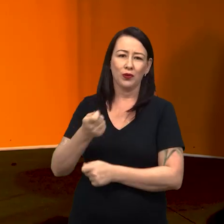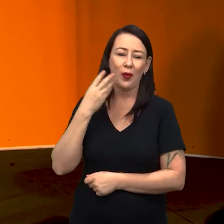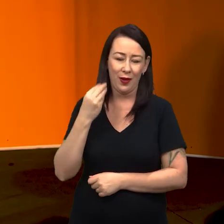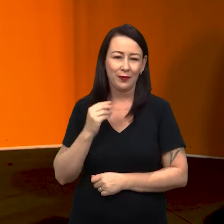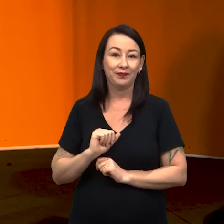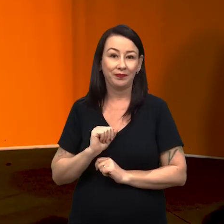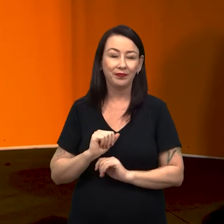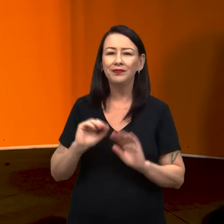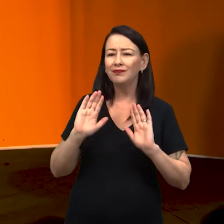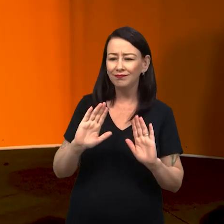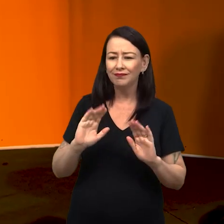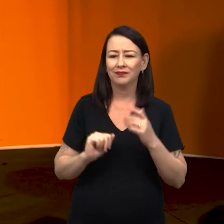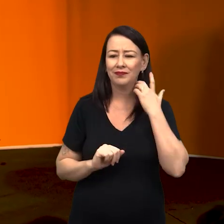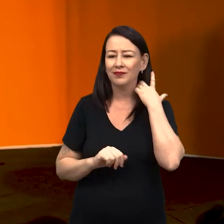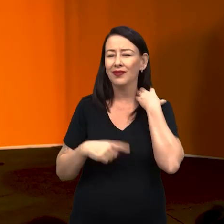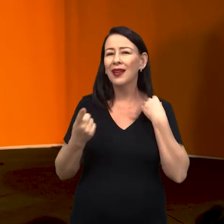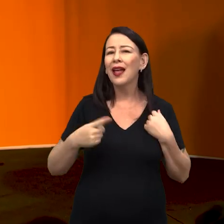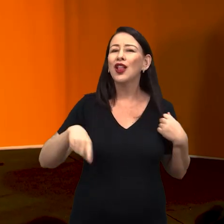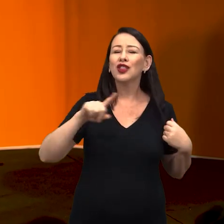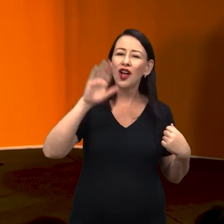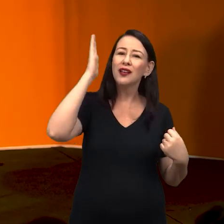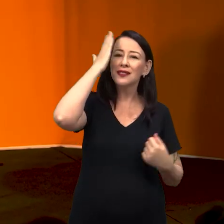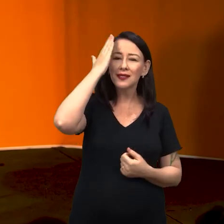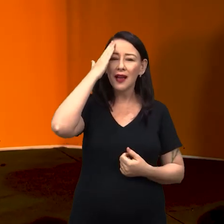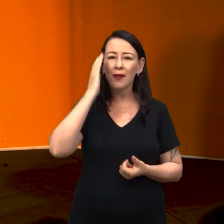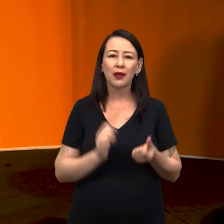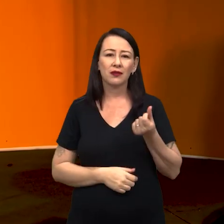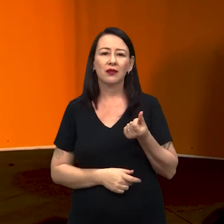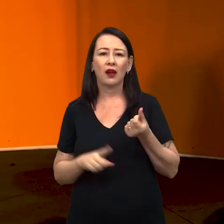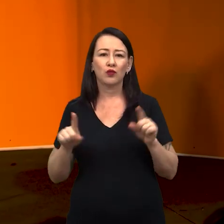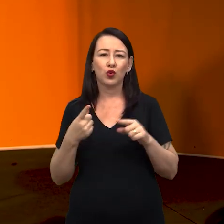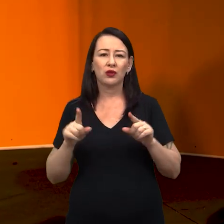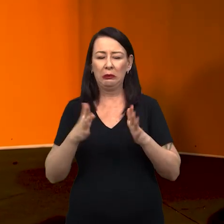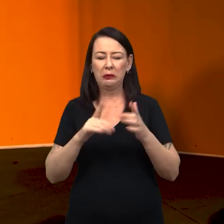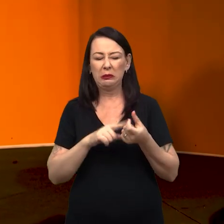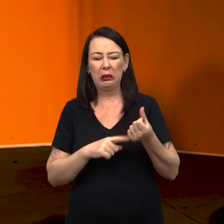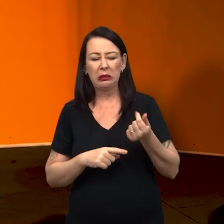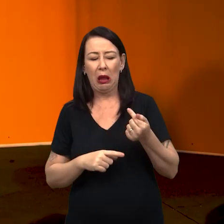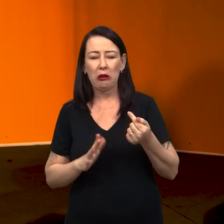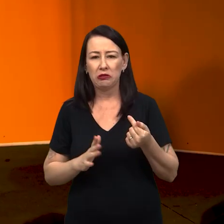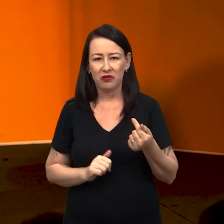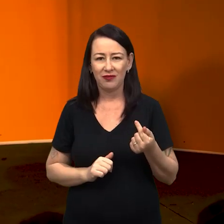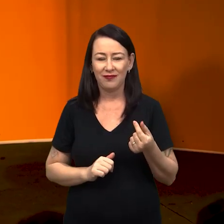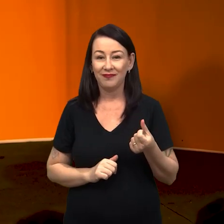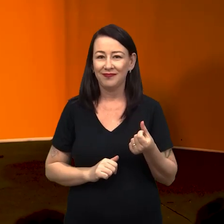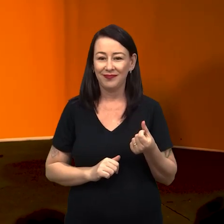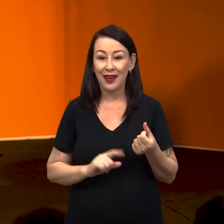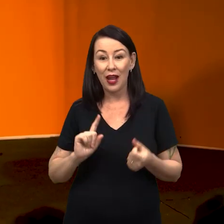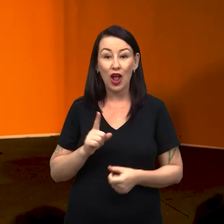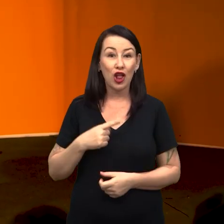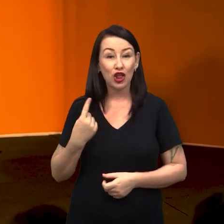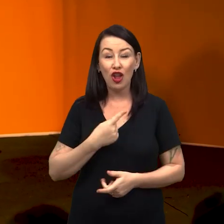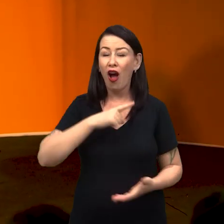gente sabe meia dúzia de cantigas. E a gente se arvora a